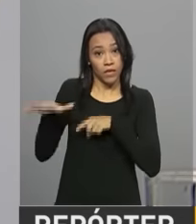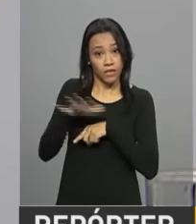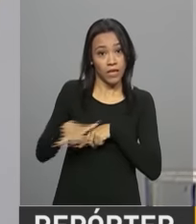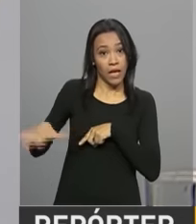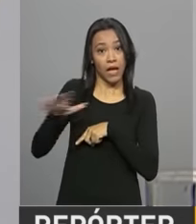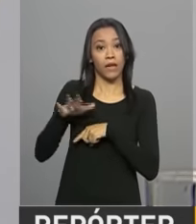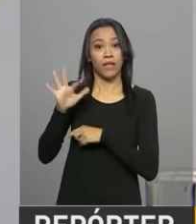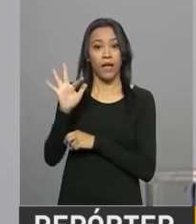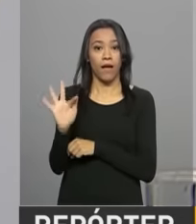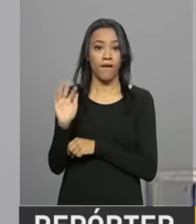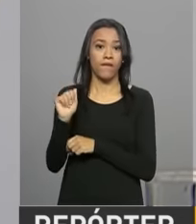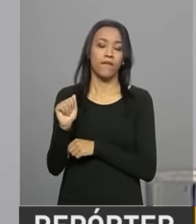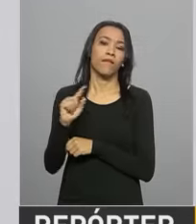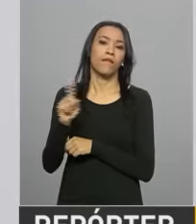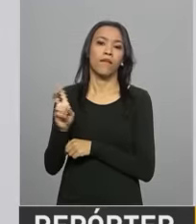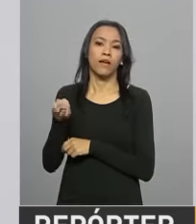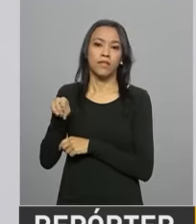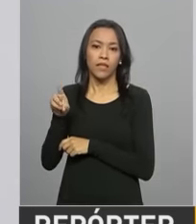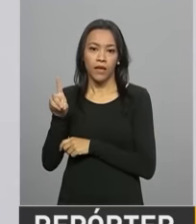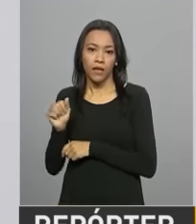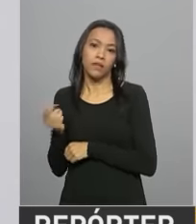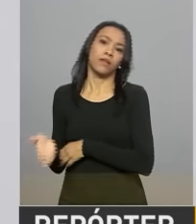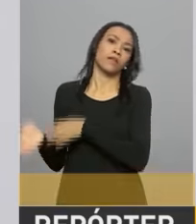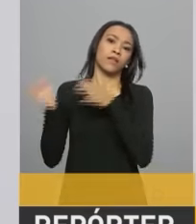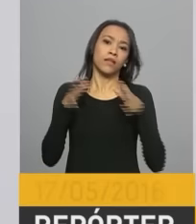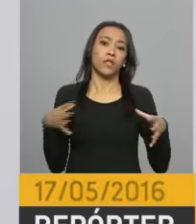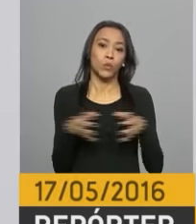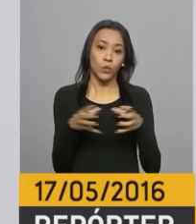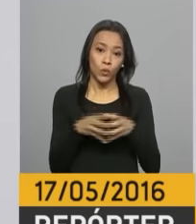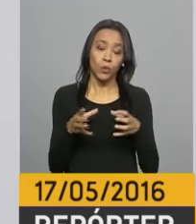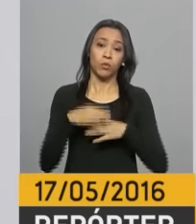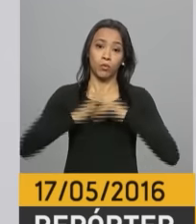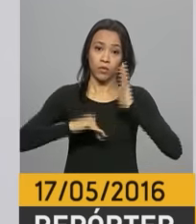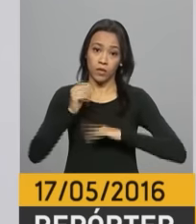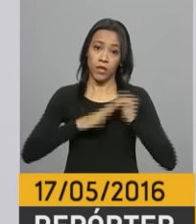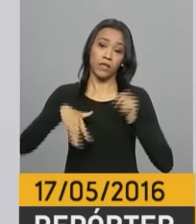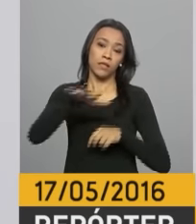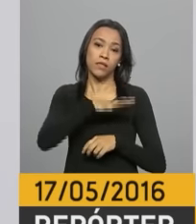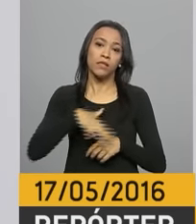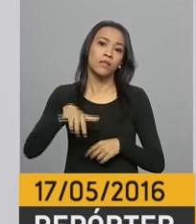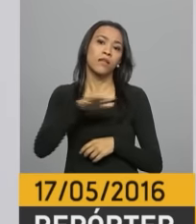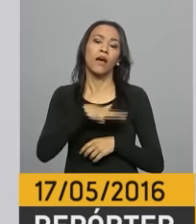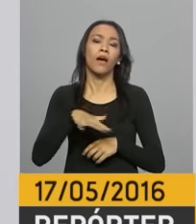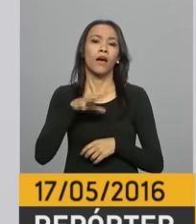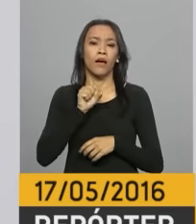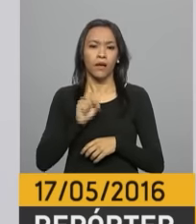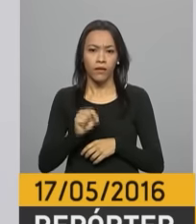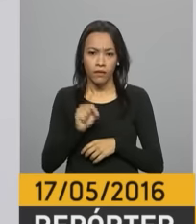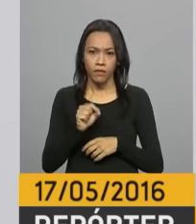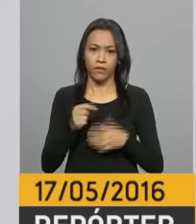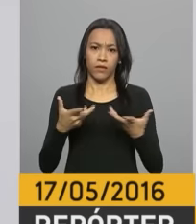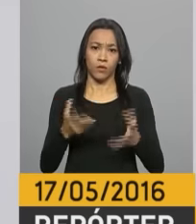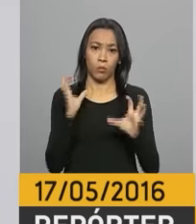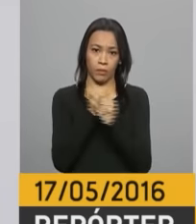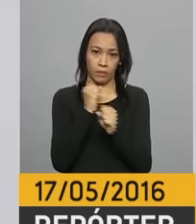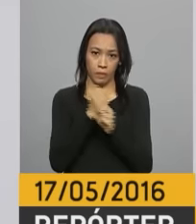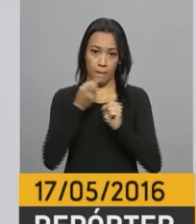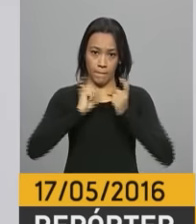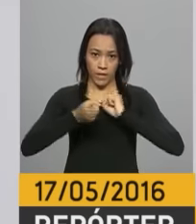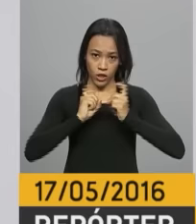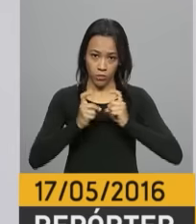Planejamento. Não há dúvida de que eu prefiro, como sempre, como foi sempre a minha norma de